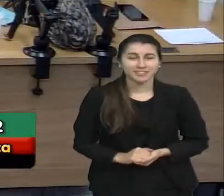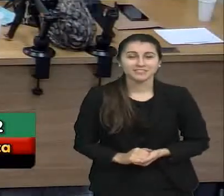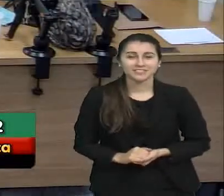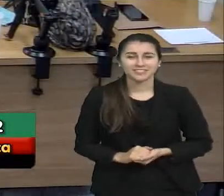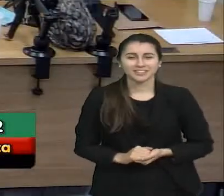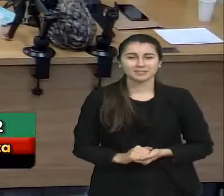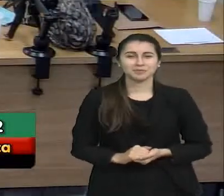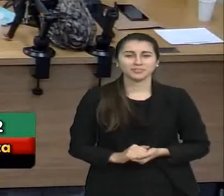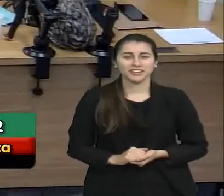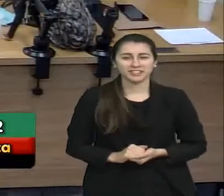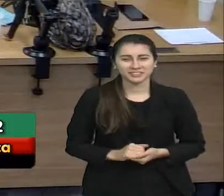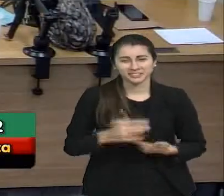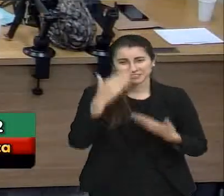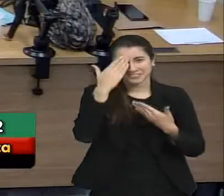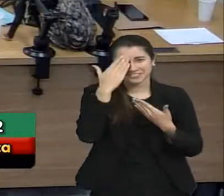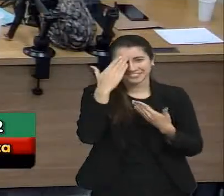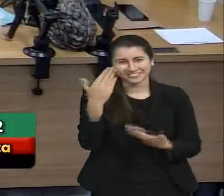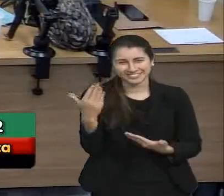Muito obrigada, gente.